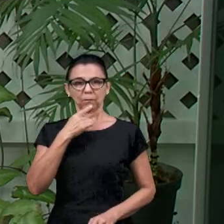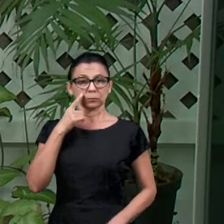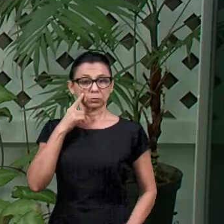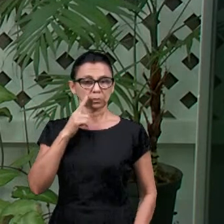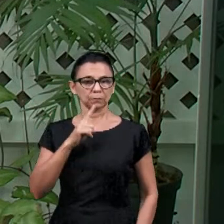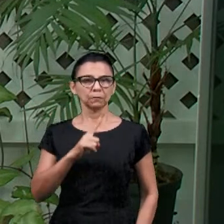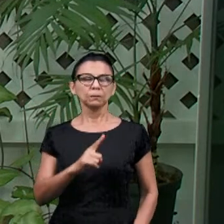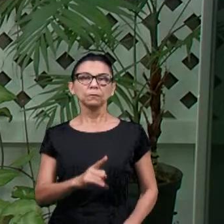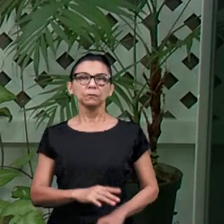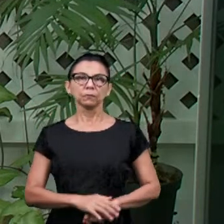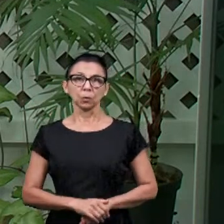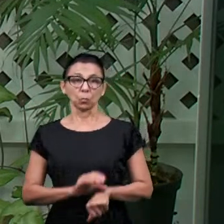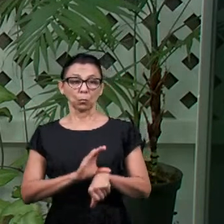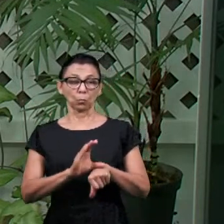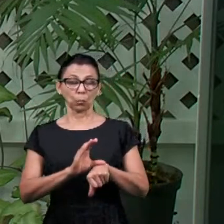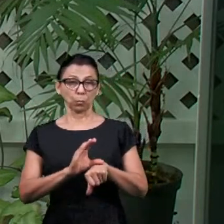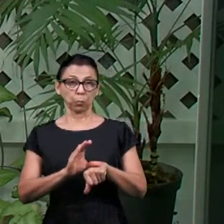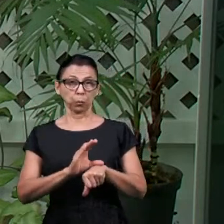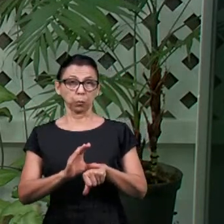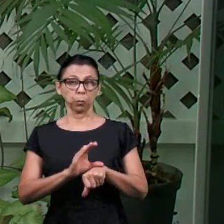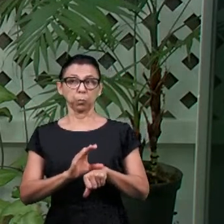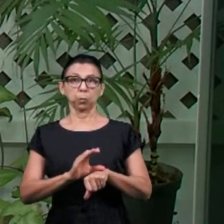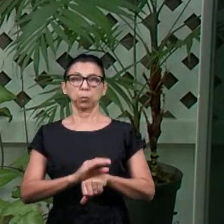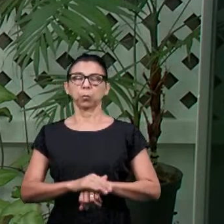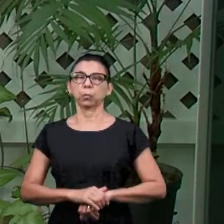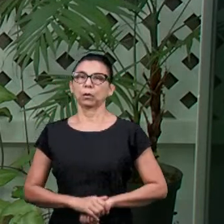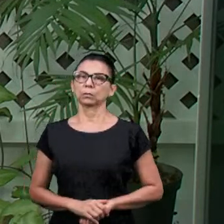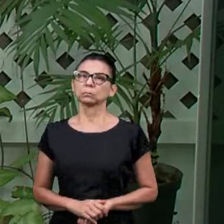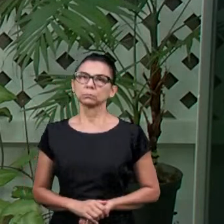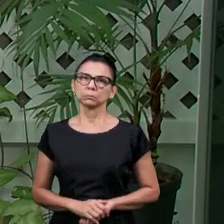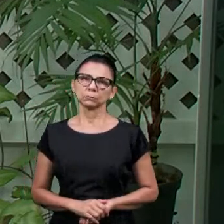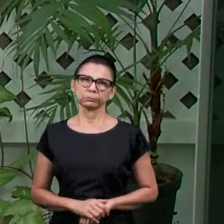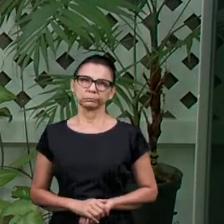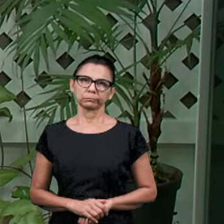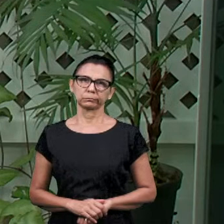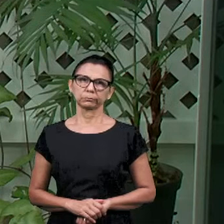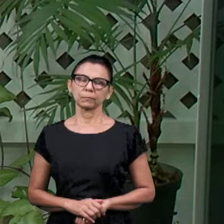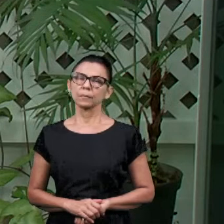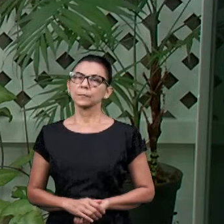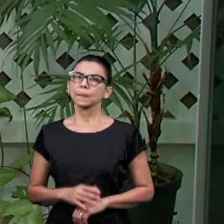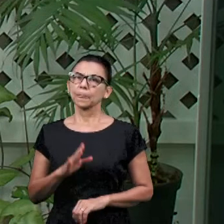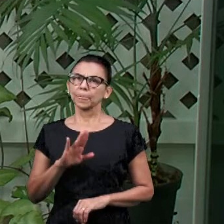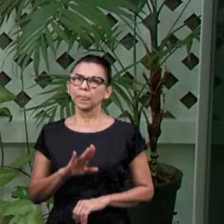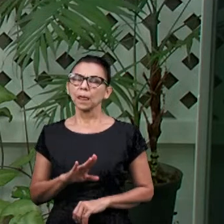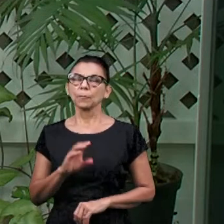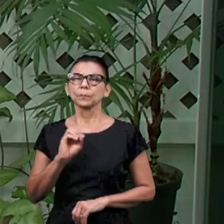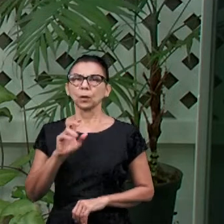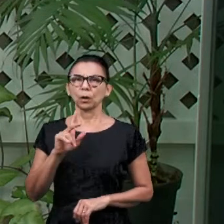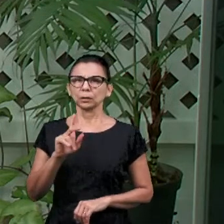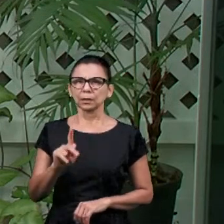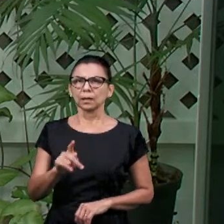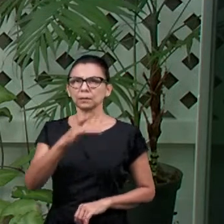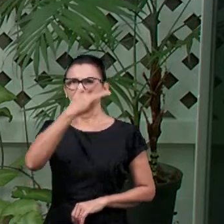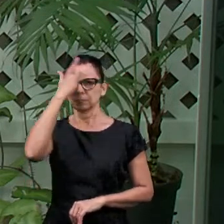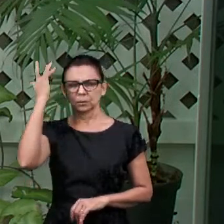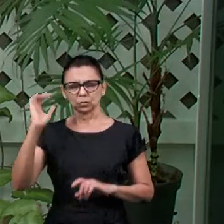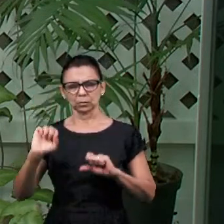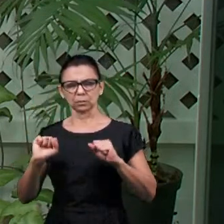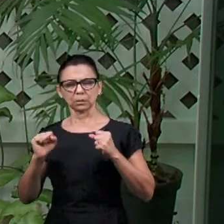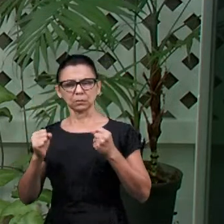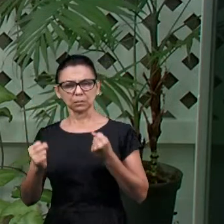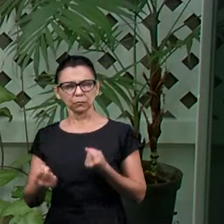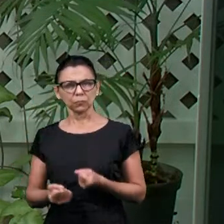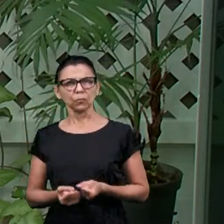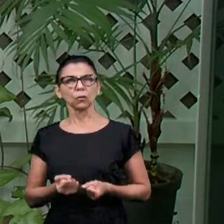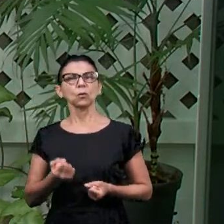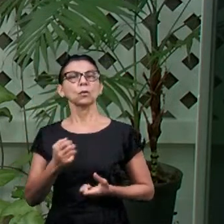faz curso disso, né? Para poder... Não estou falando de quem se esmera numa forma de se pronunciar, aquilo que eu